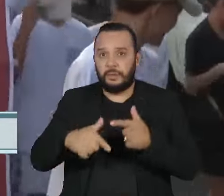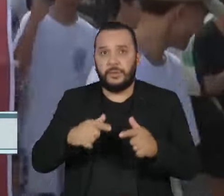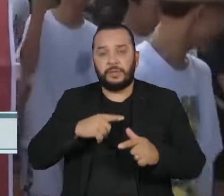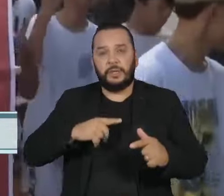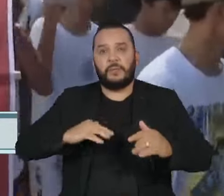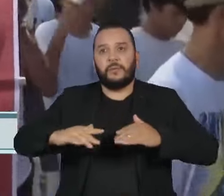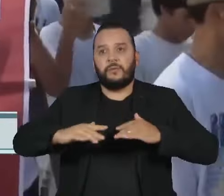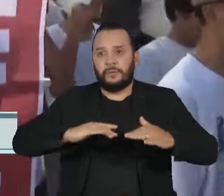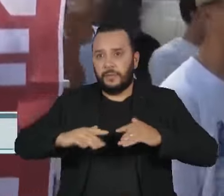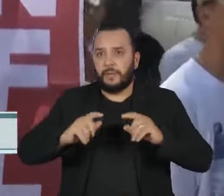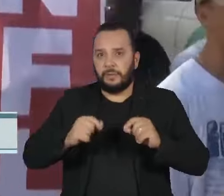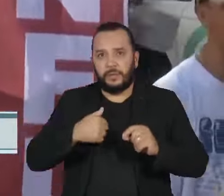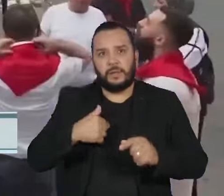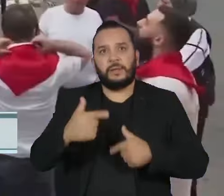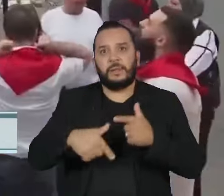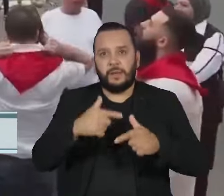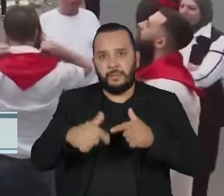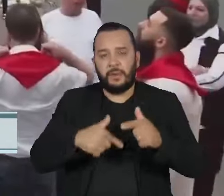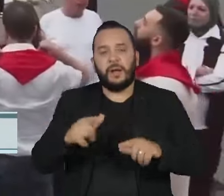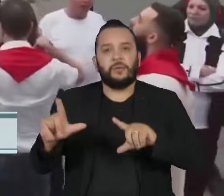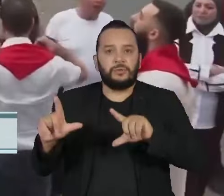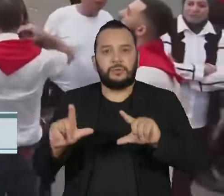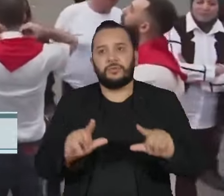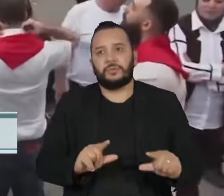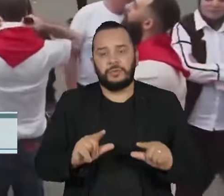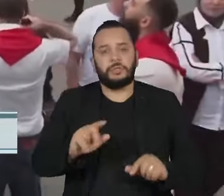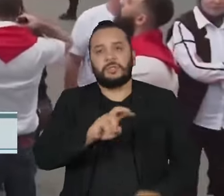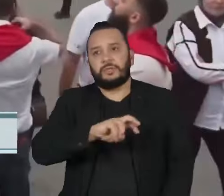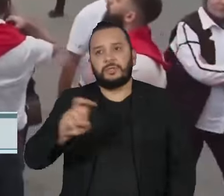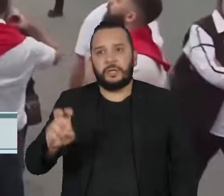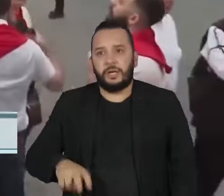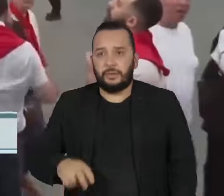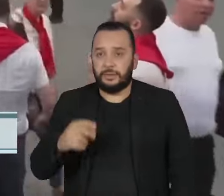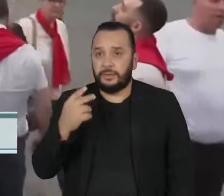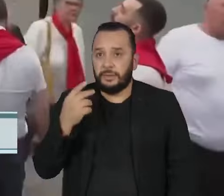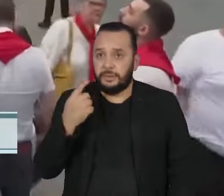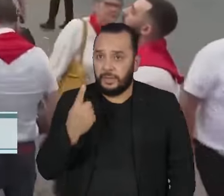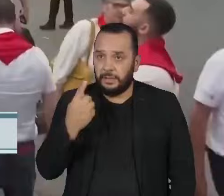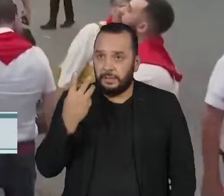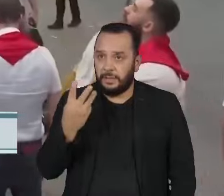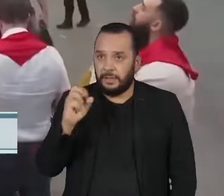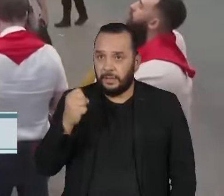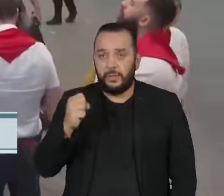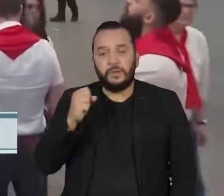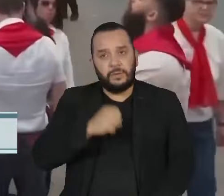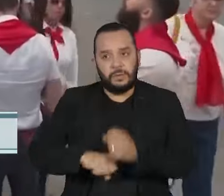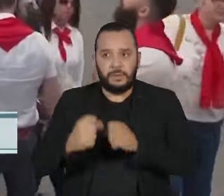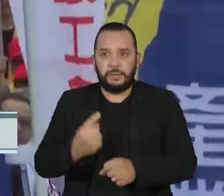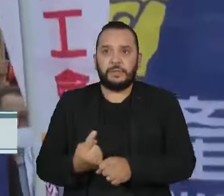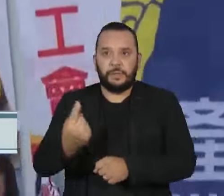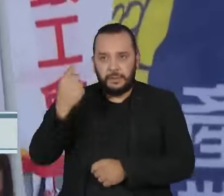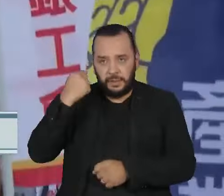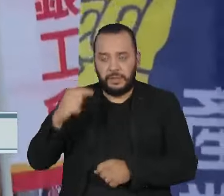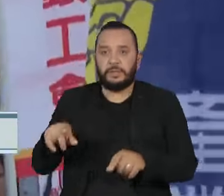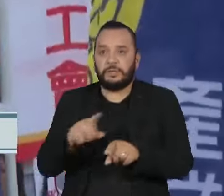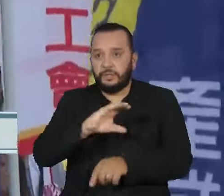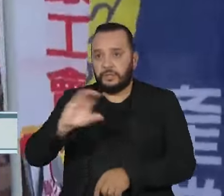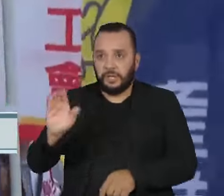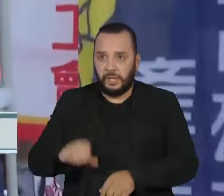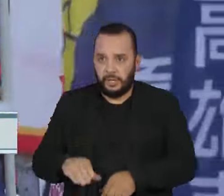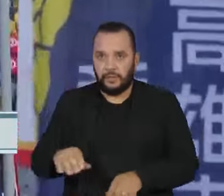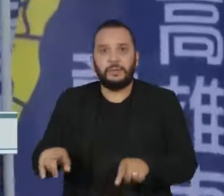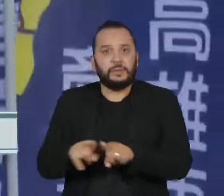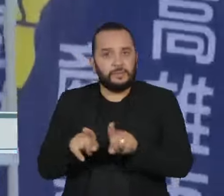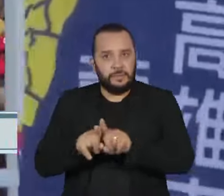pela redução da jornada de trabalho em Chicago, 138 anos atrás. Mas foram os franceses que, mais de 30 anos depois,